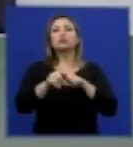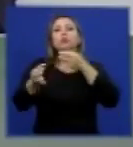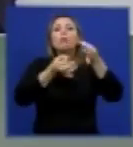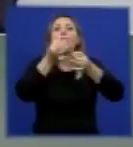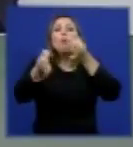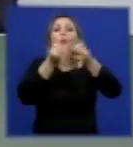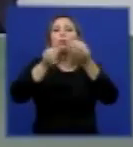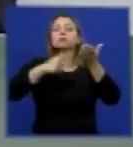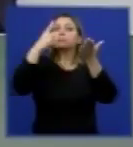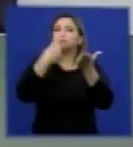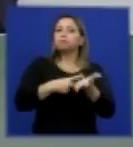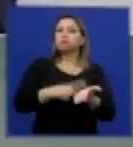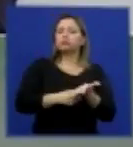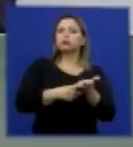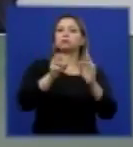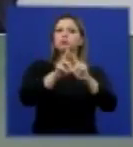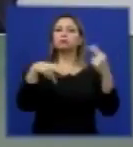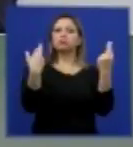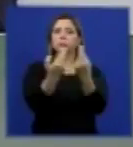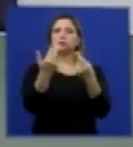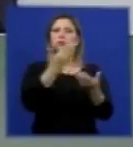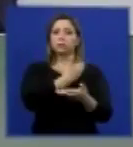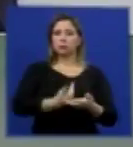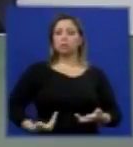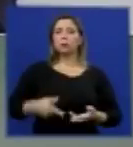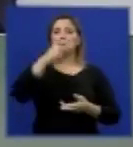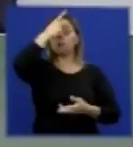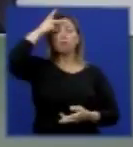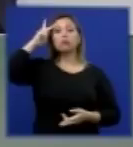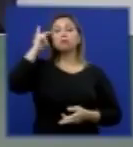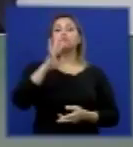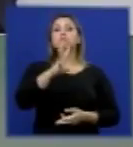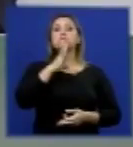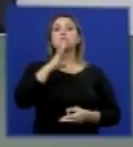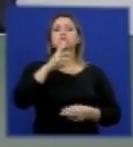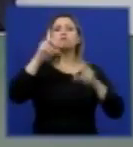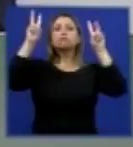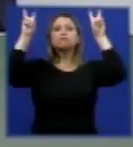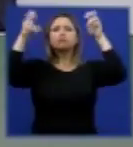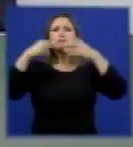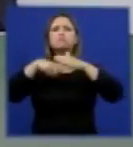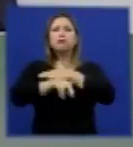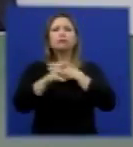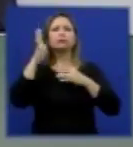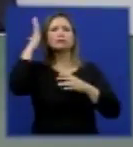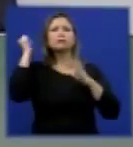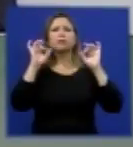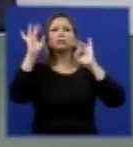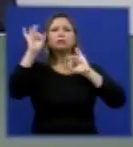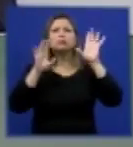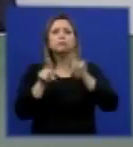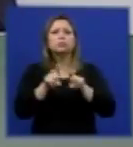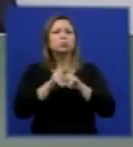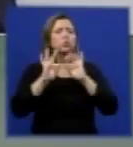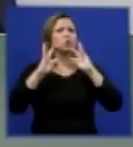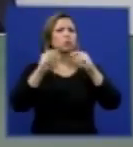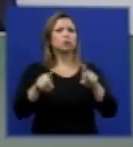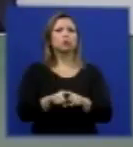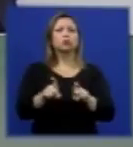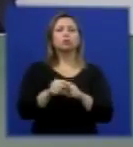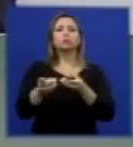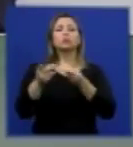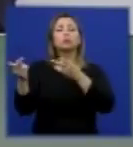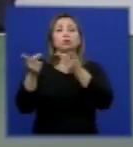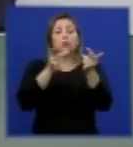determinação desta audiência, os especialistas foram apresentados pelos dois grupos, de um